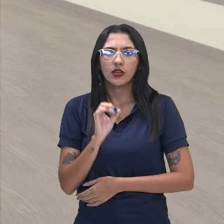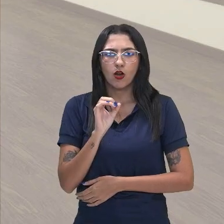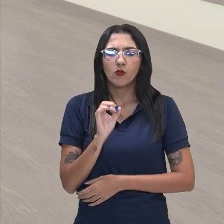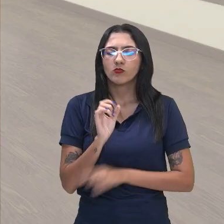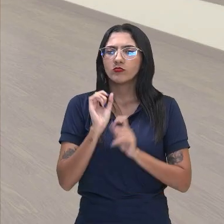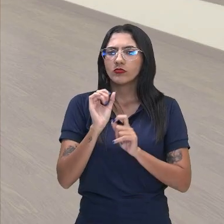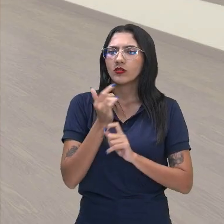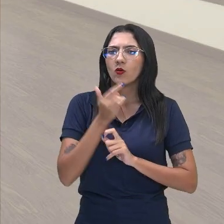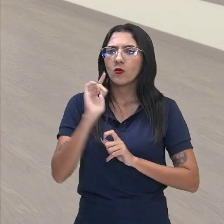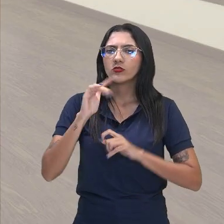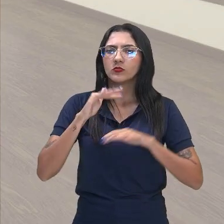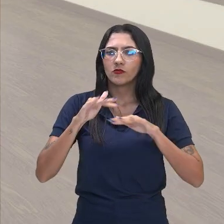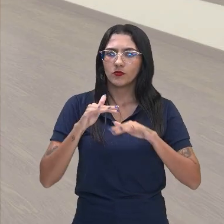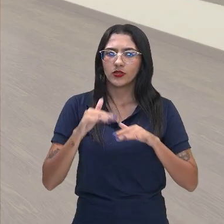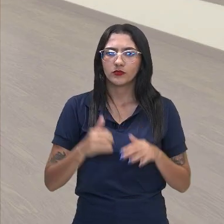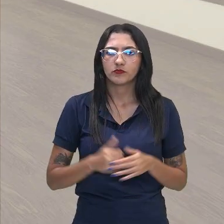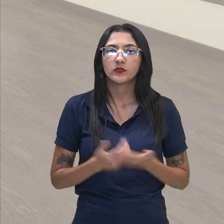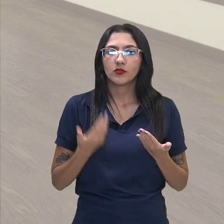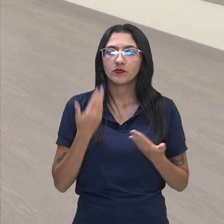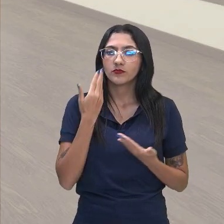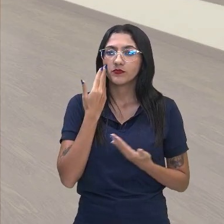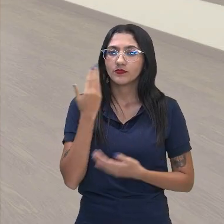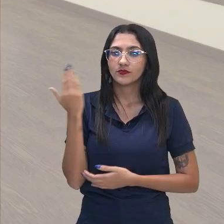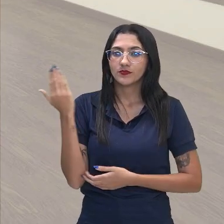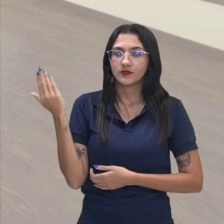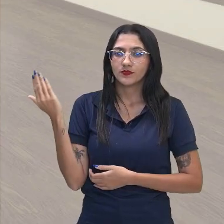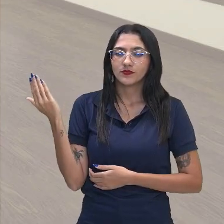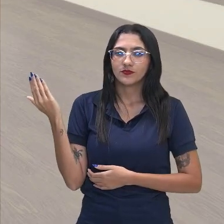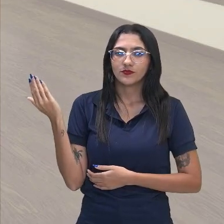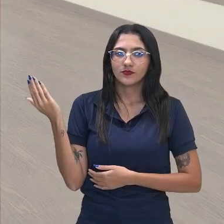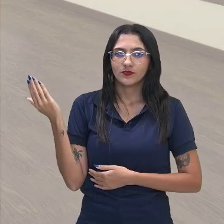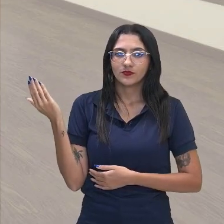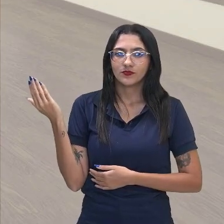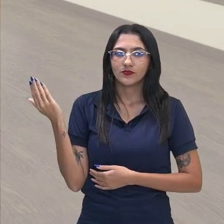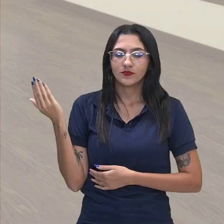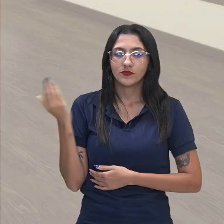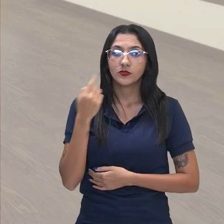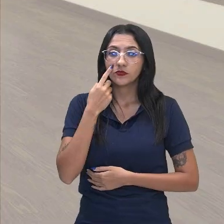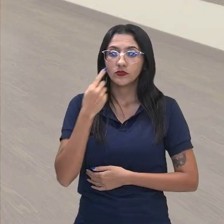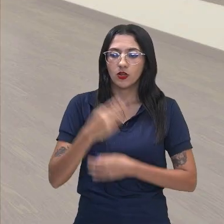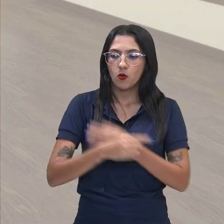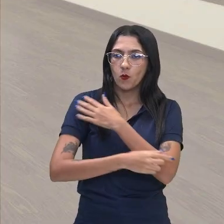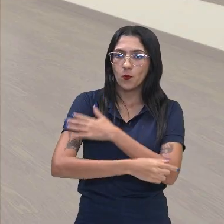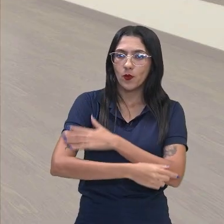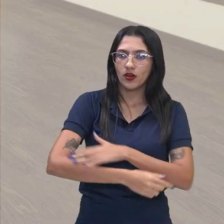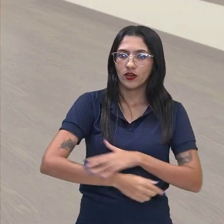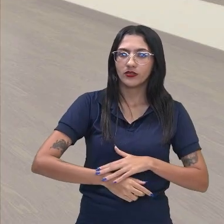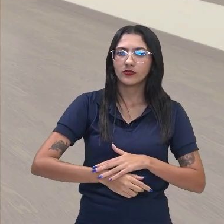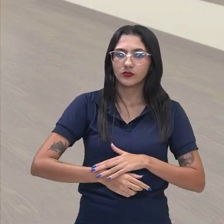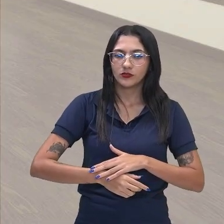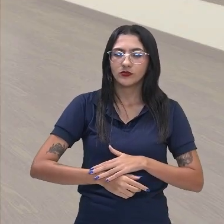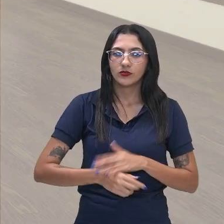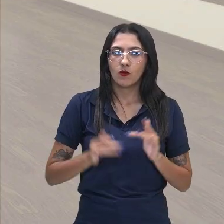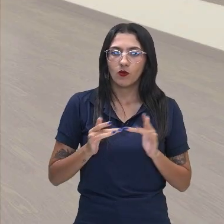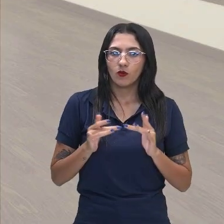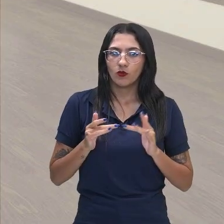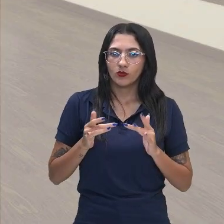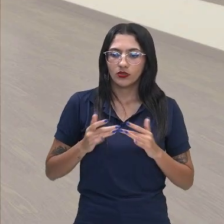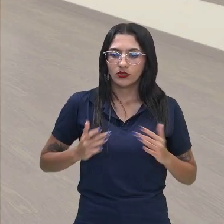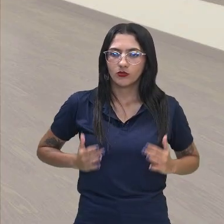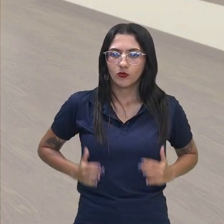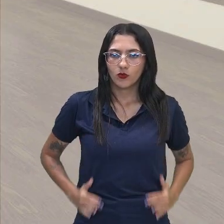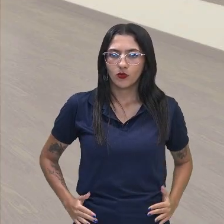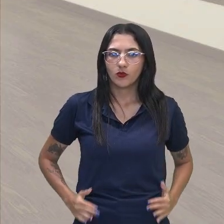Eu percebo que é quando eu afasto do centro. O meu braço, ele está perto do corpo. E aí